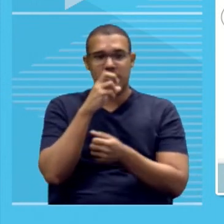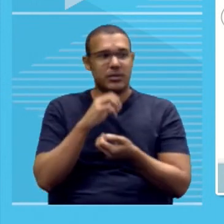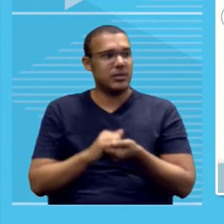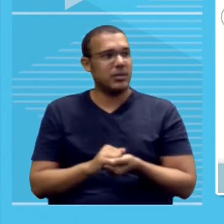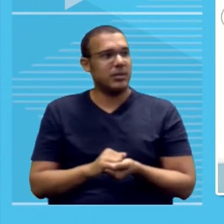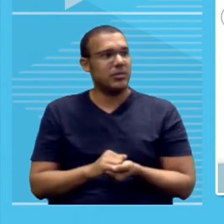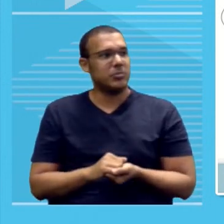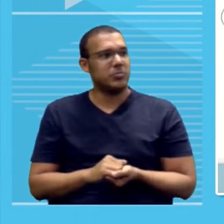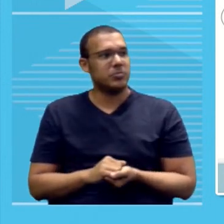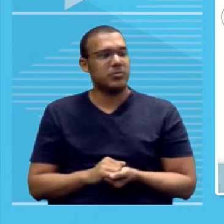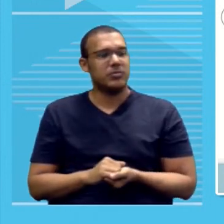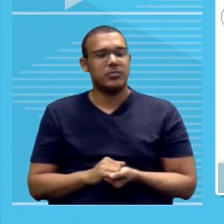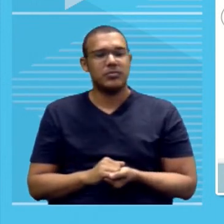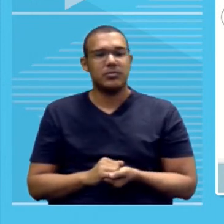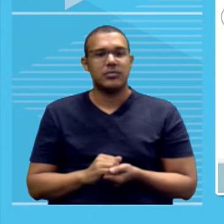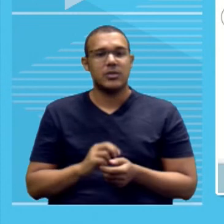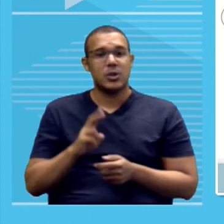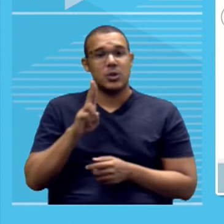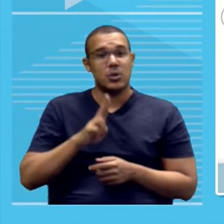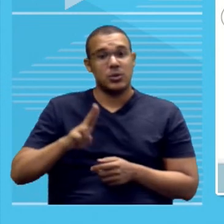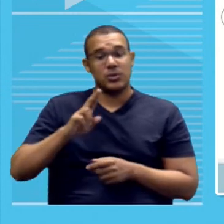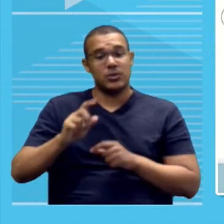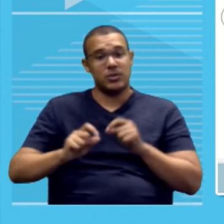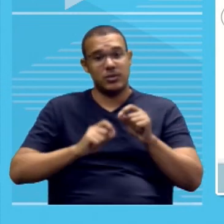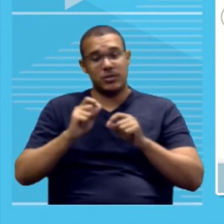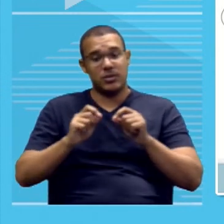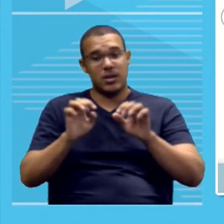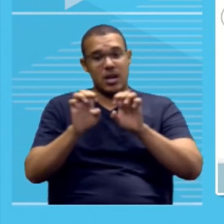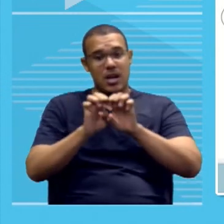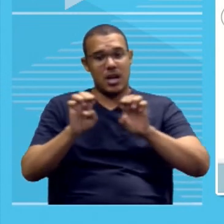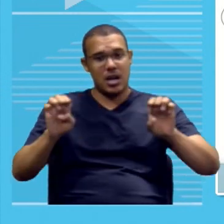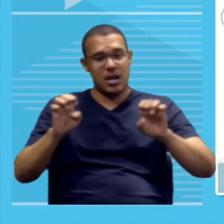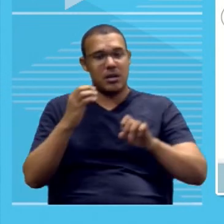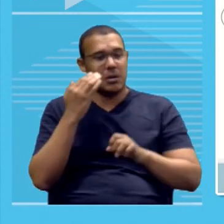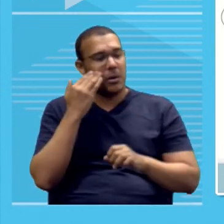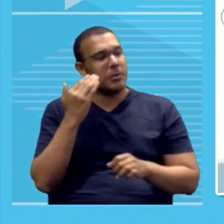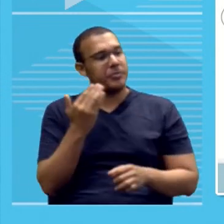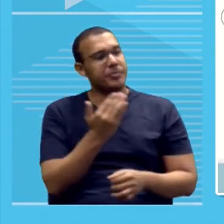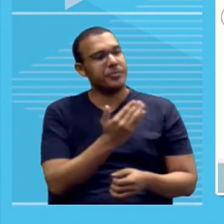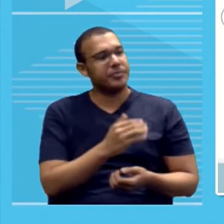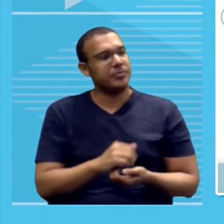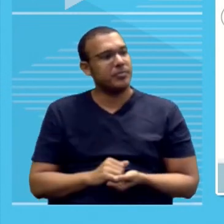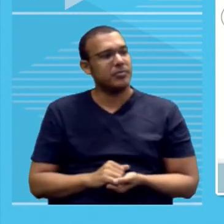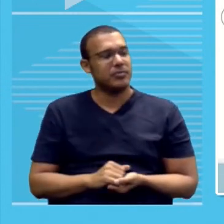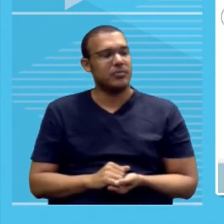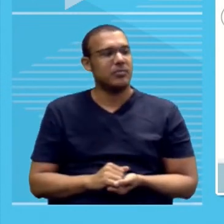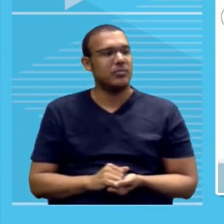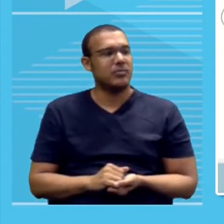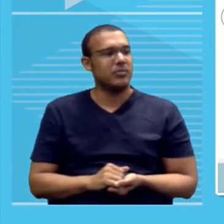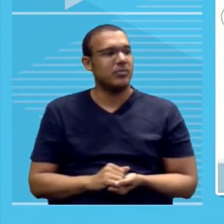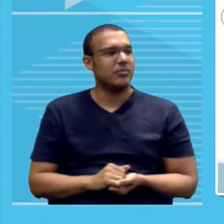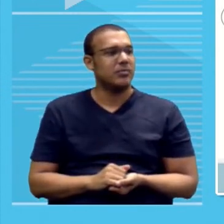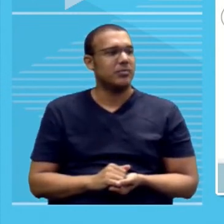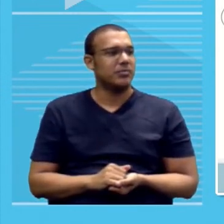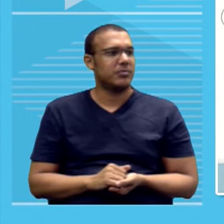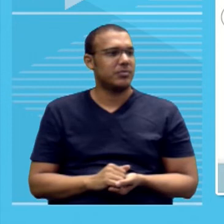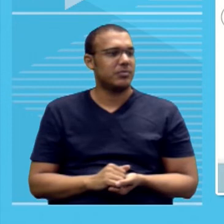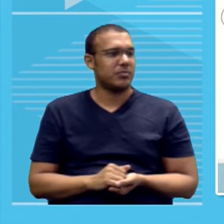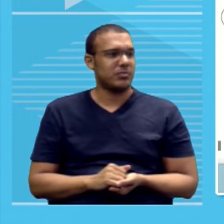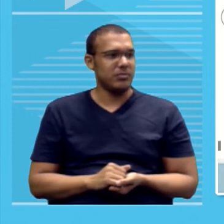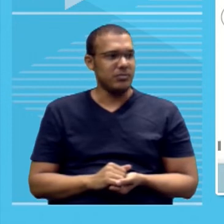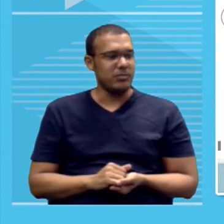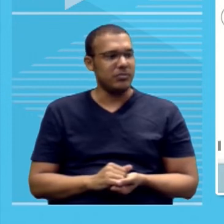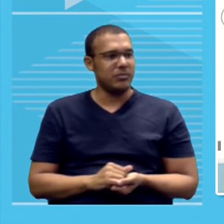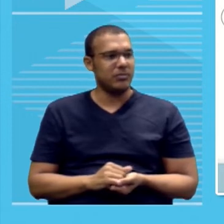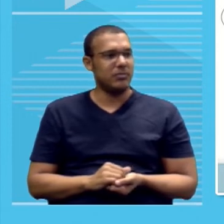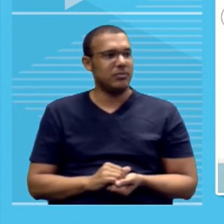força eletromotriz, através da famosa equação do gerador, que diz que a força eletromotriz é